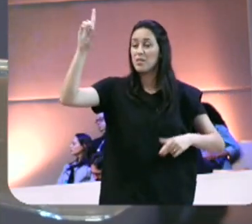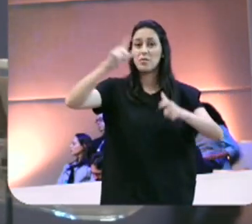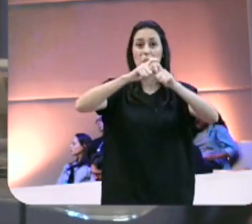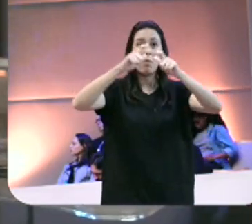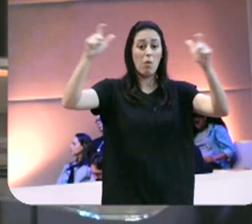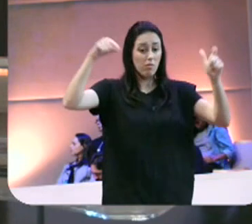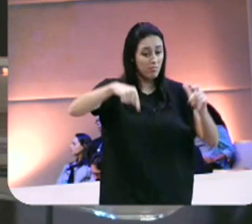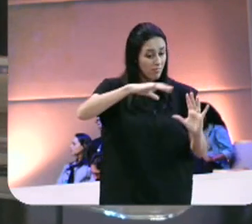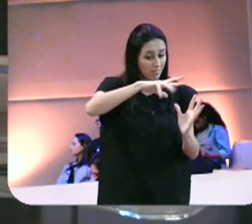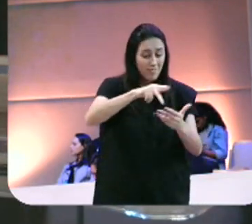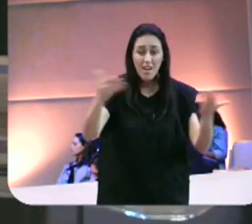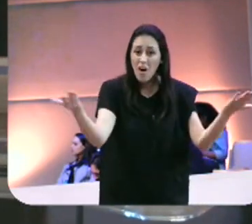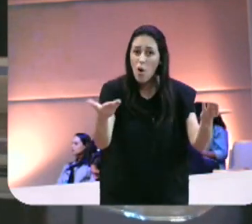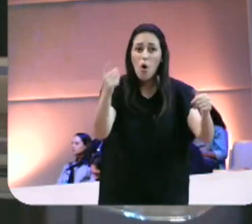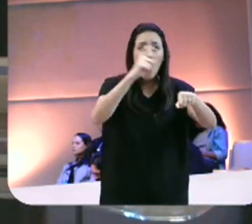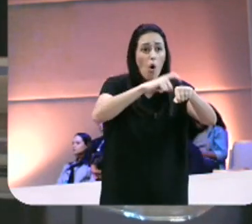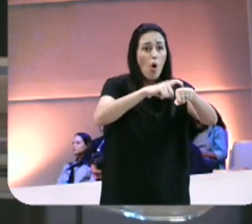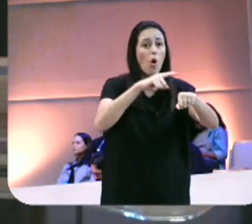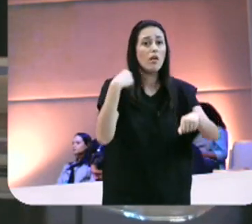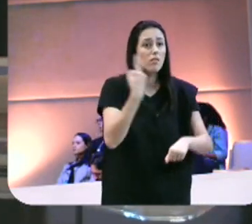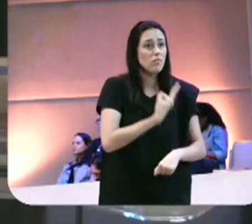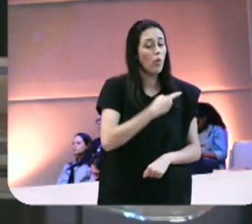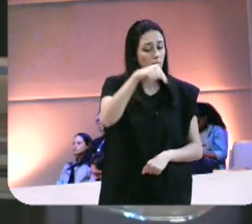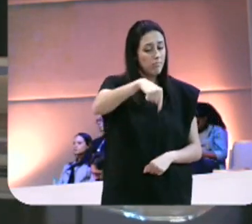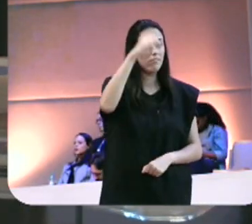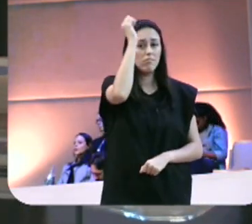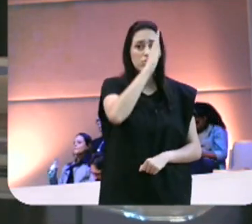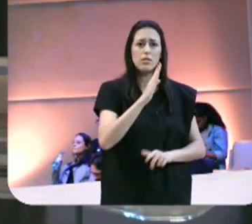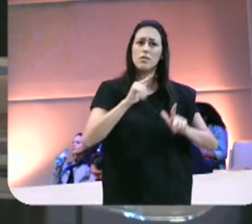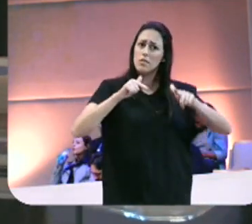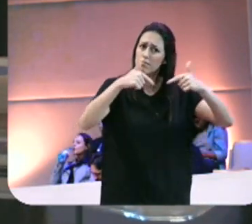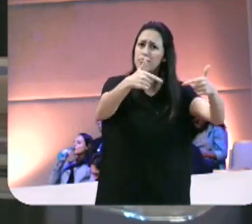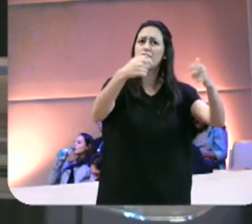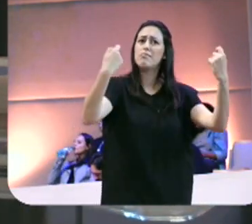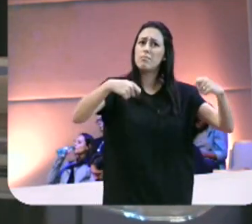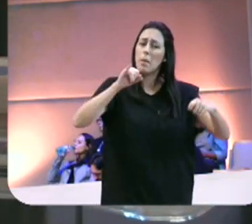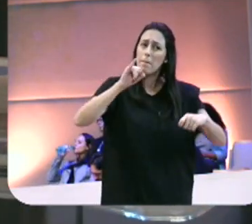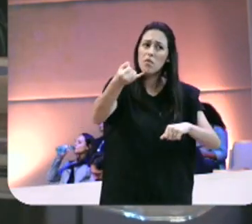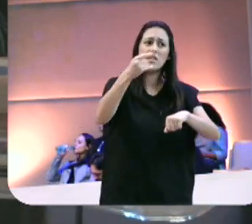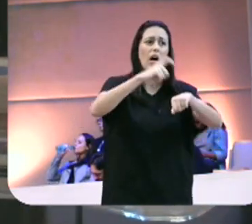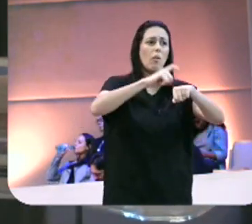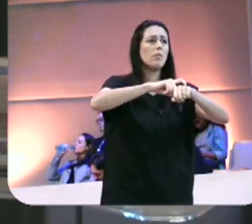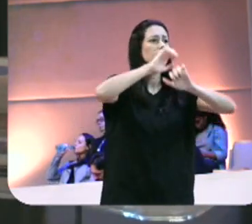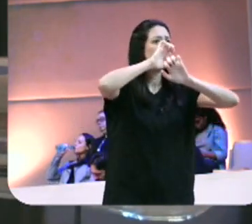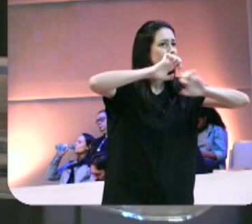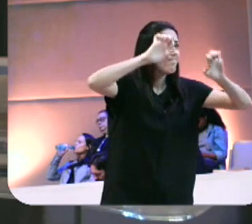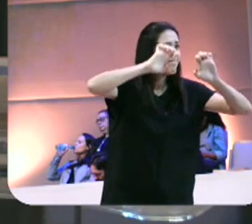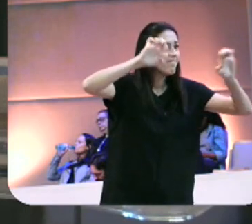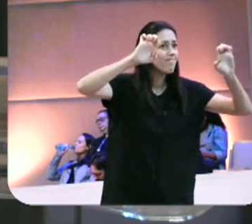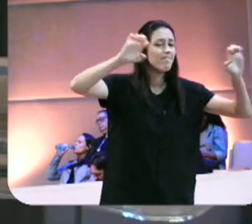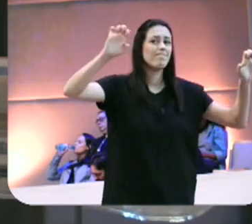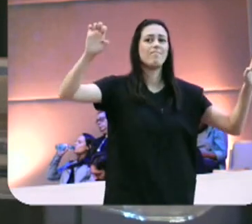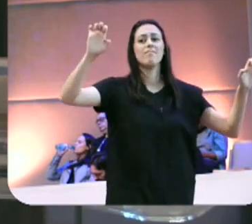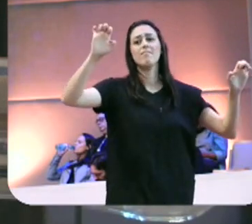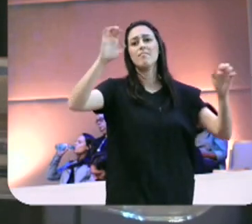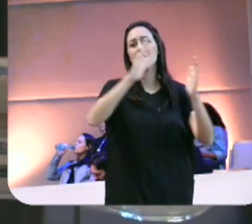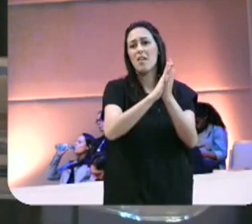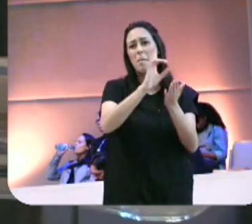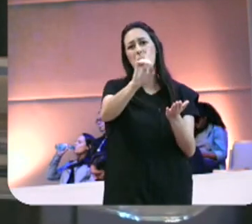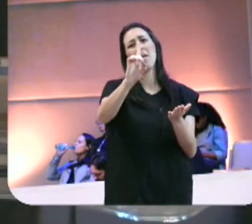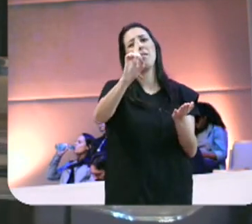nessa terra. Irmãos, é hora da igreja brasileira, é hora de avançarmos, é hora de proclamarmos essa boa mensagem do